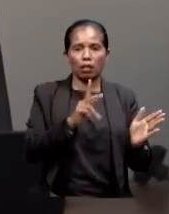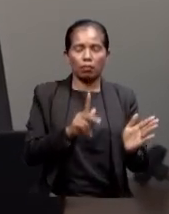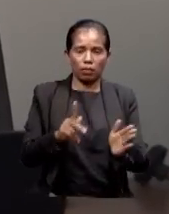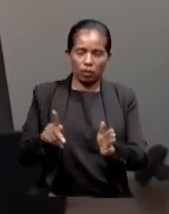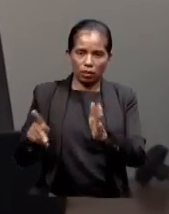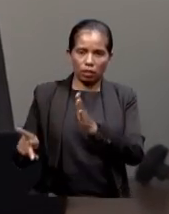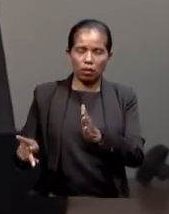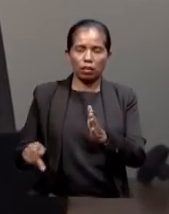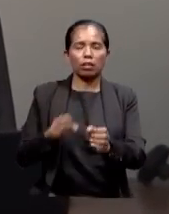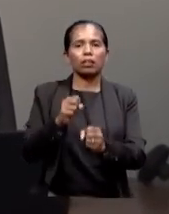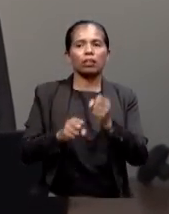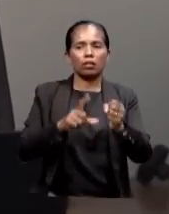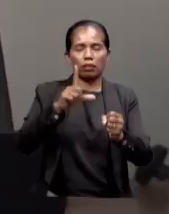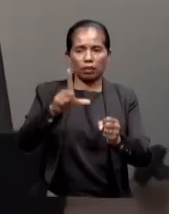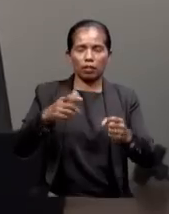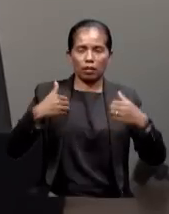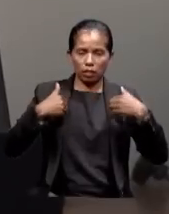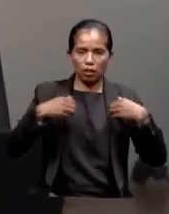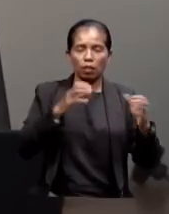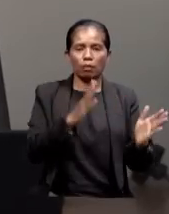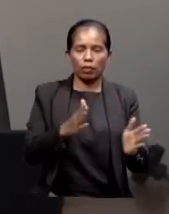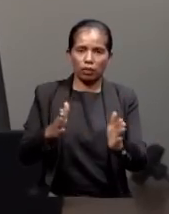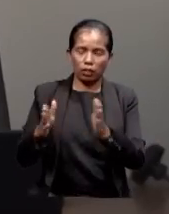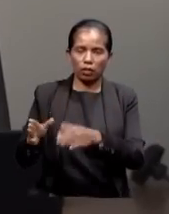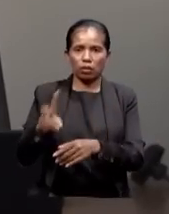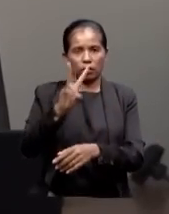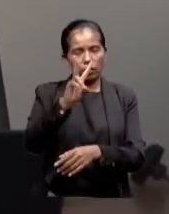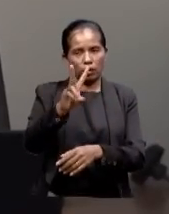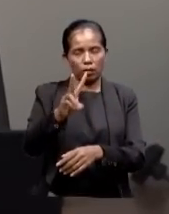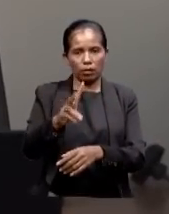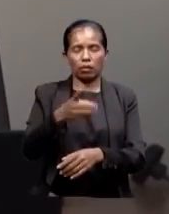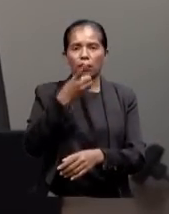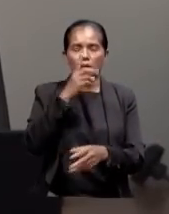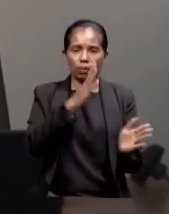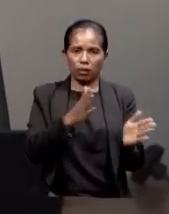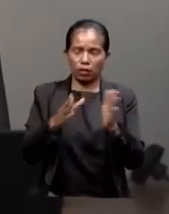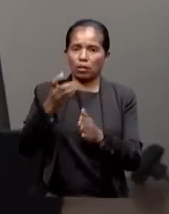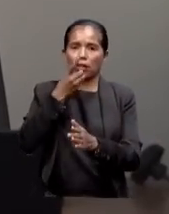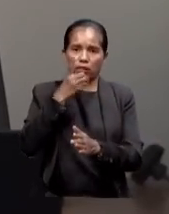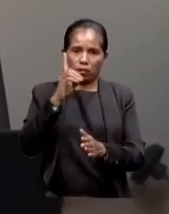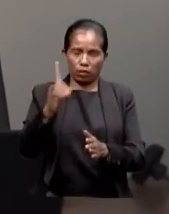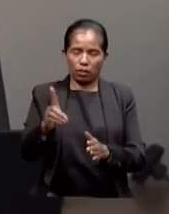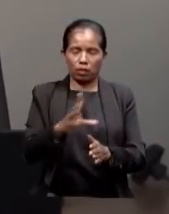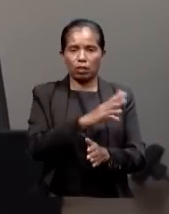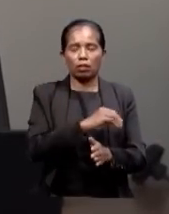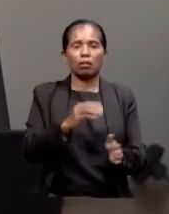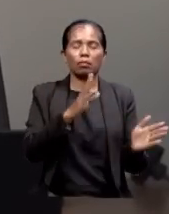lale antau nia ia proses rua. Processo declarativa ou processo